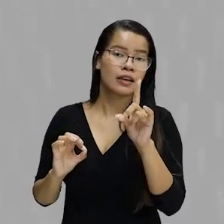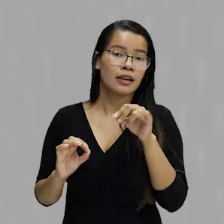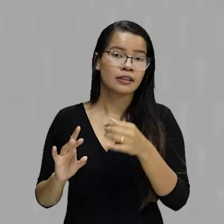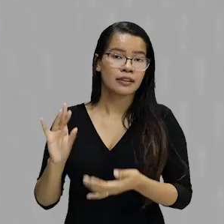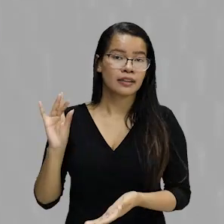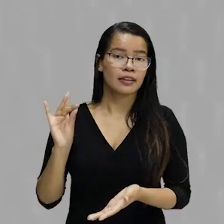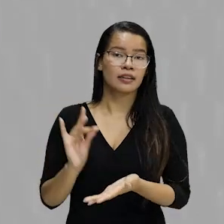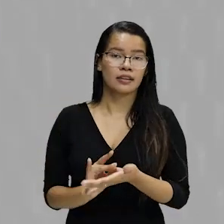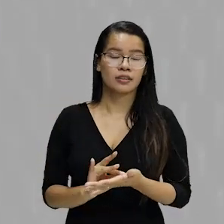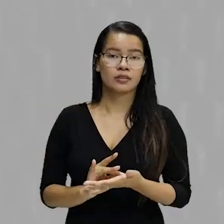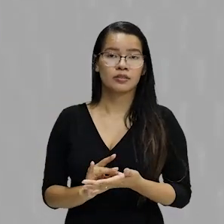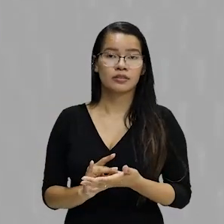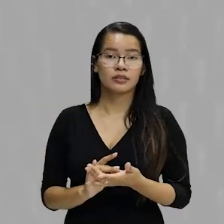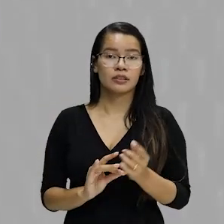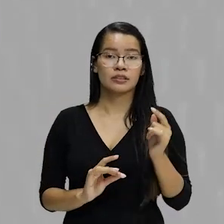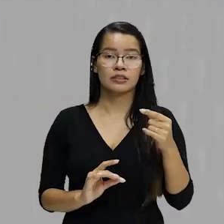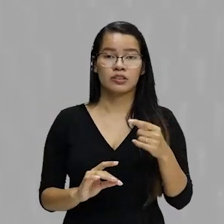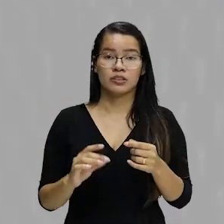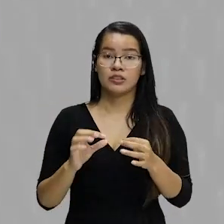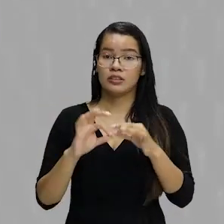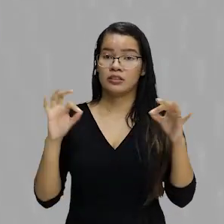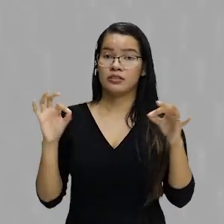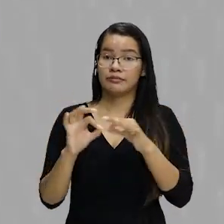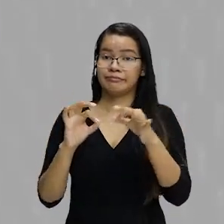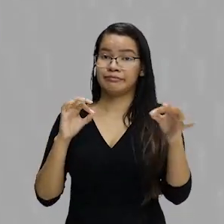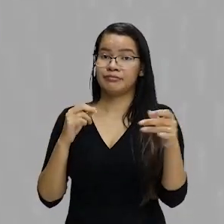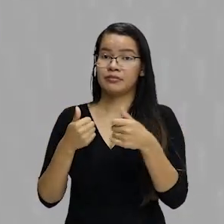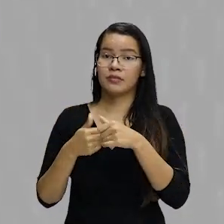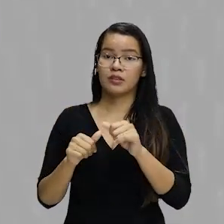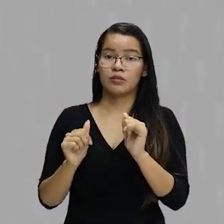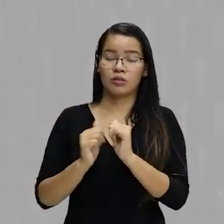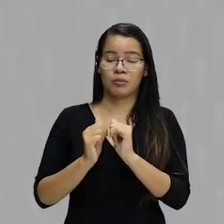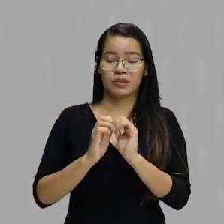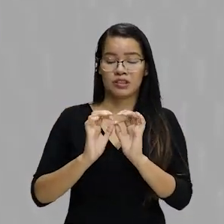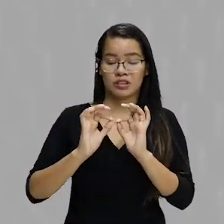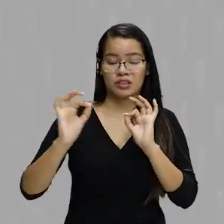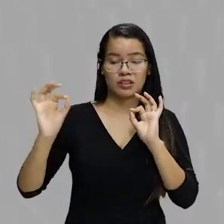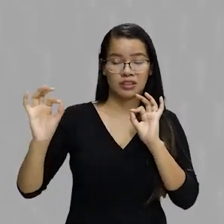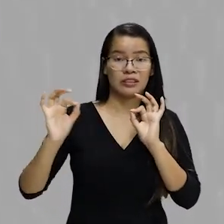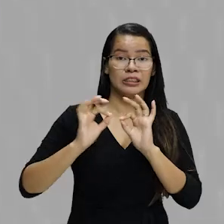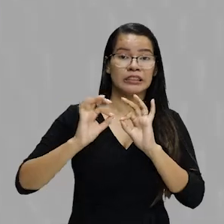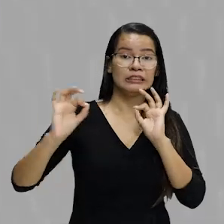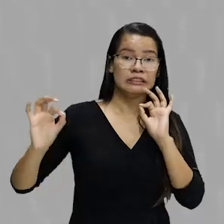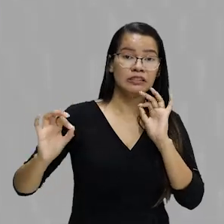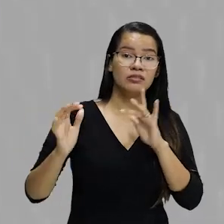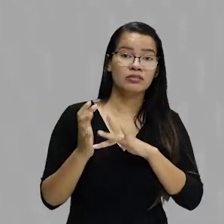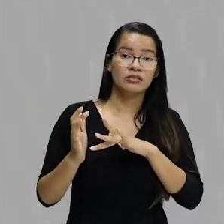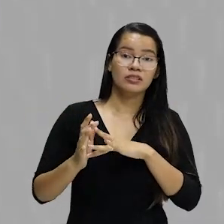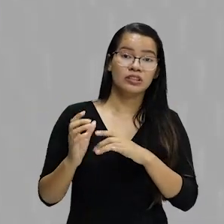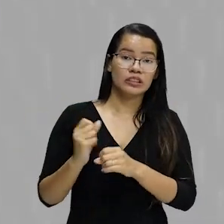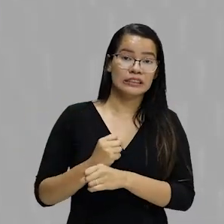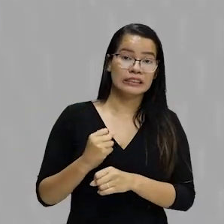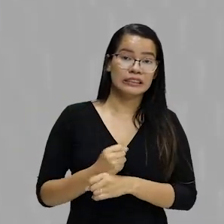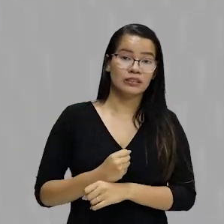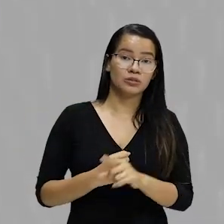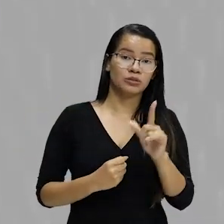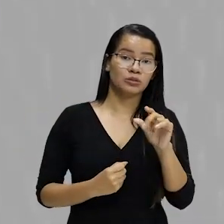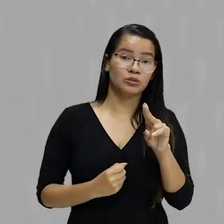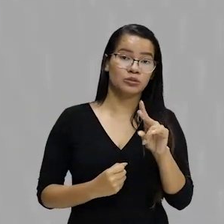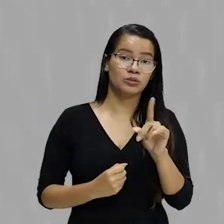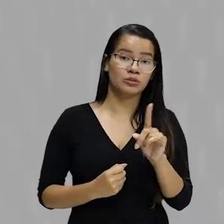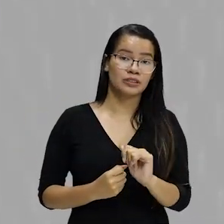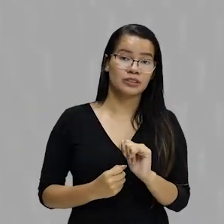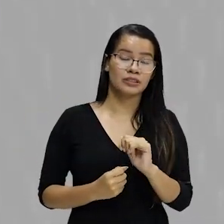real, ok? Essas estrelas, na verdade, elas estão com uma distância muito distante entre elas, distâncias de anos-luz. Tá,